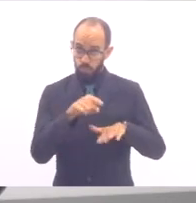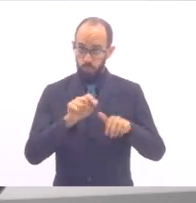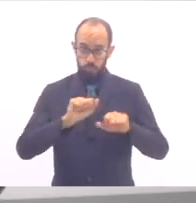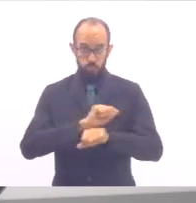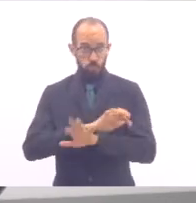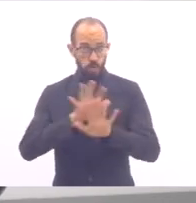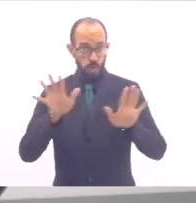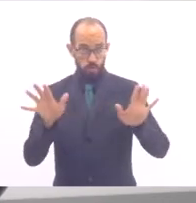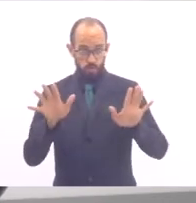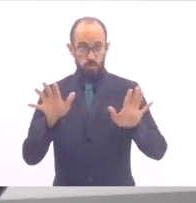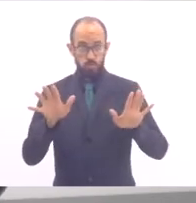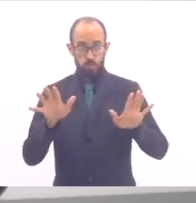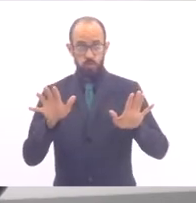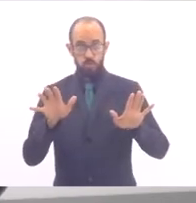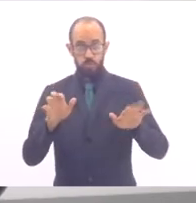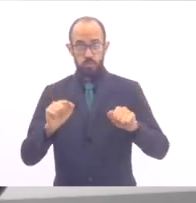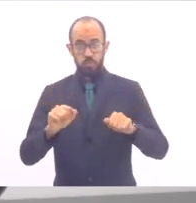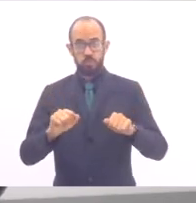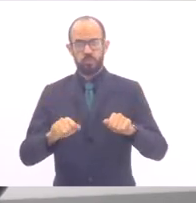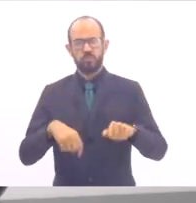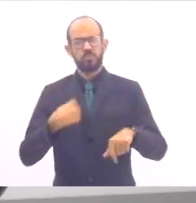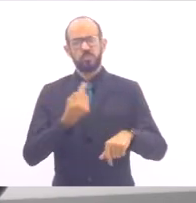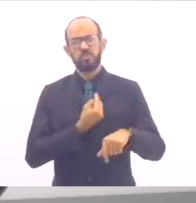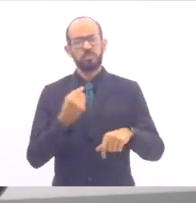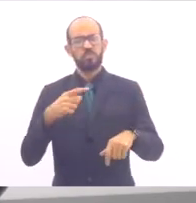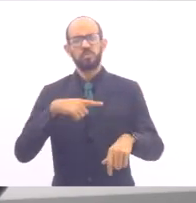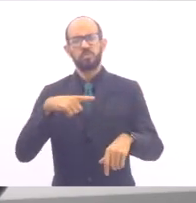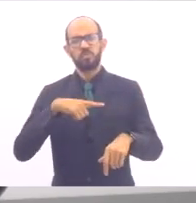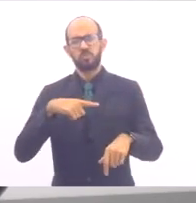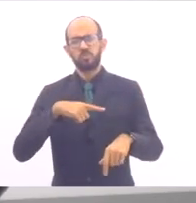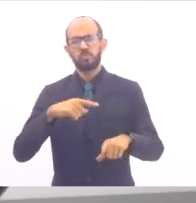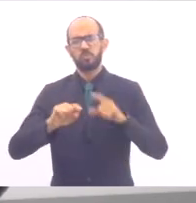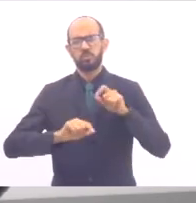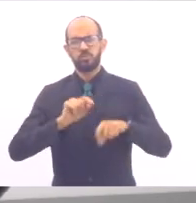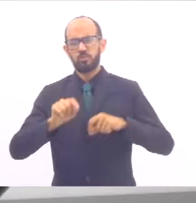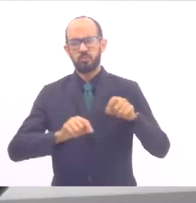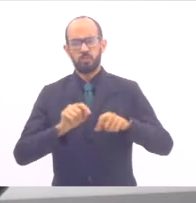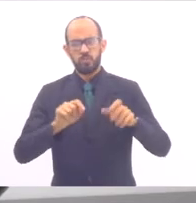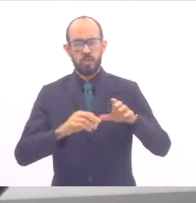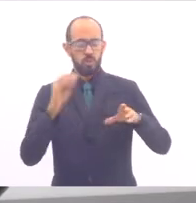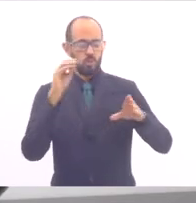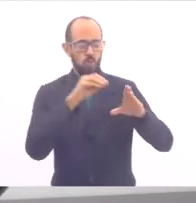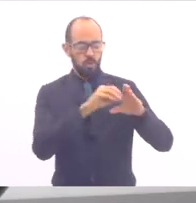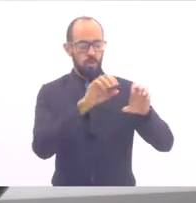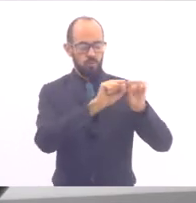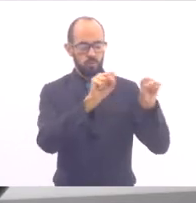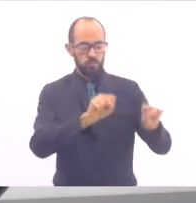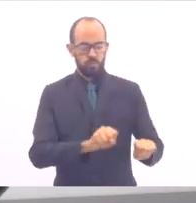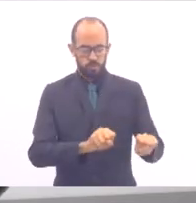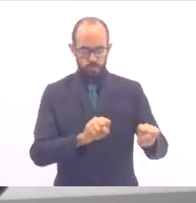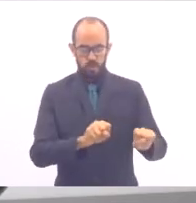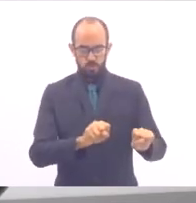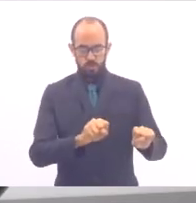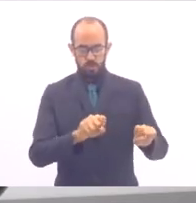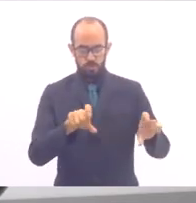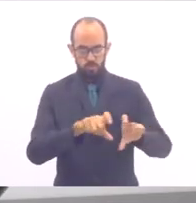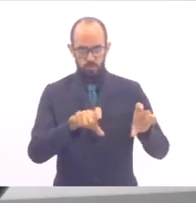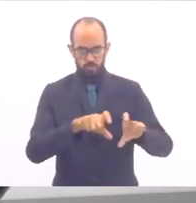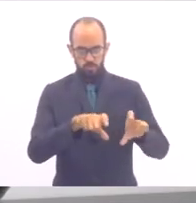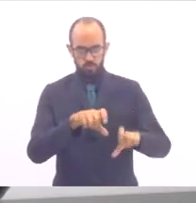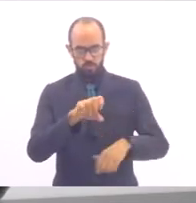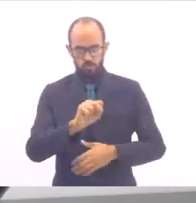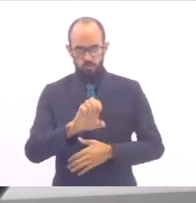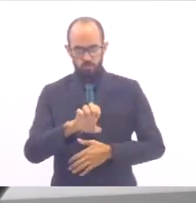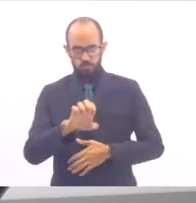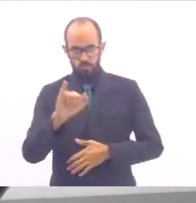transparência. Colocávamos isso dentro do Sistema Eletrônico de Informação, né, o nosso famoso SEI do